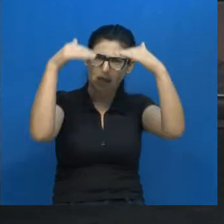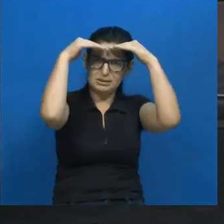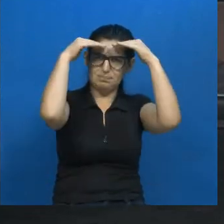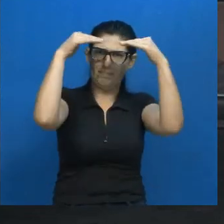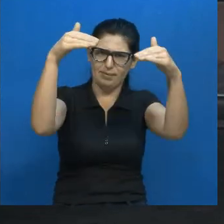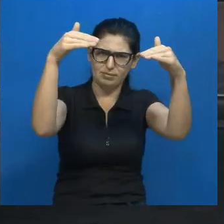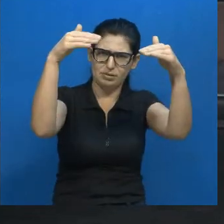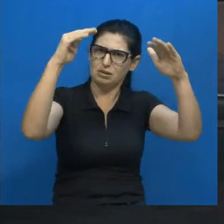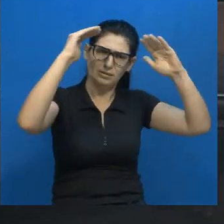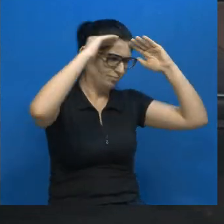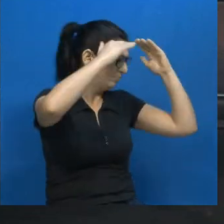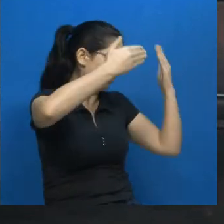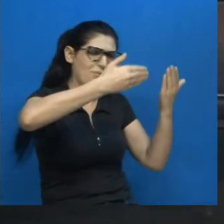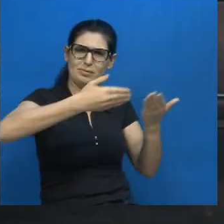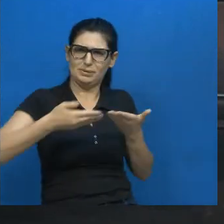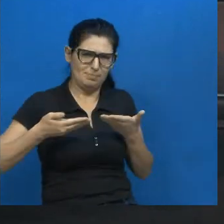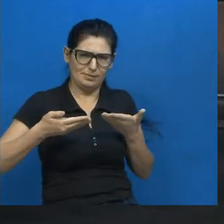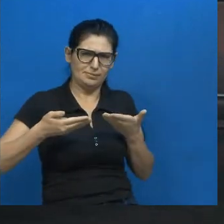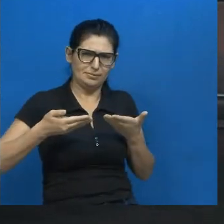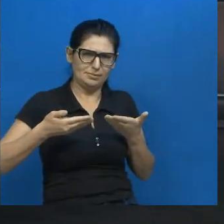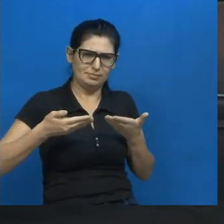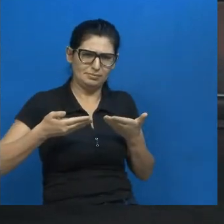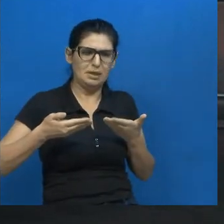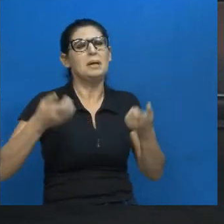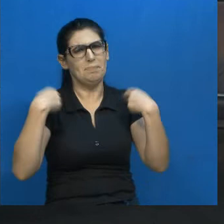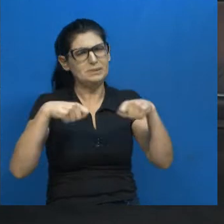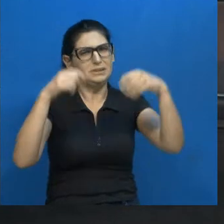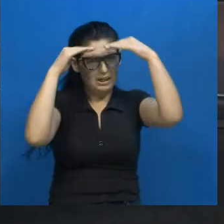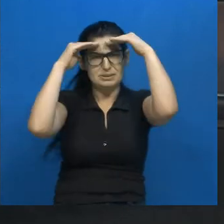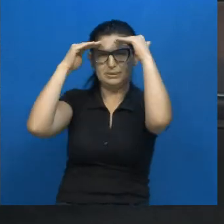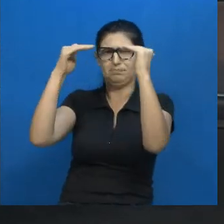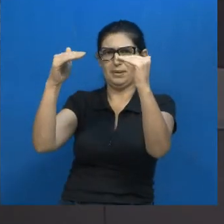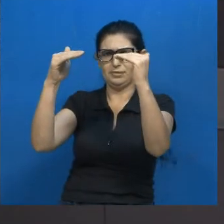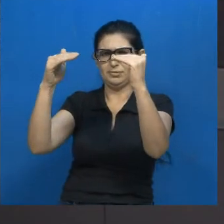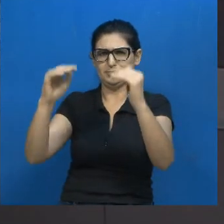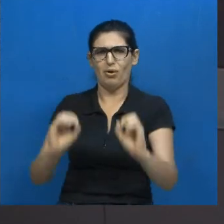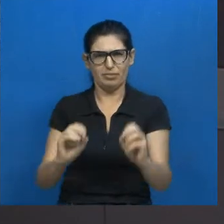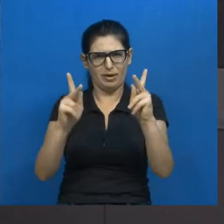sendo respeitado pela Secretaria e quer ser respeitado, tá bom? Vamos